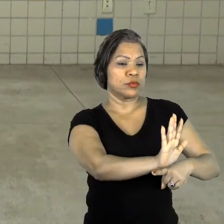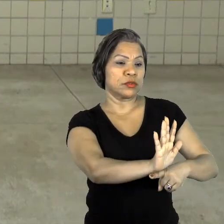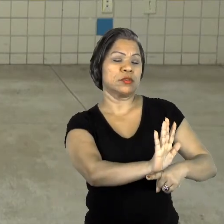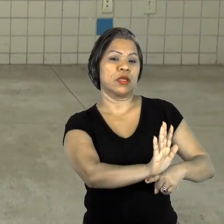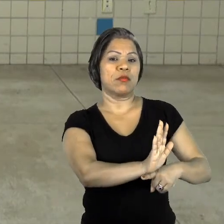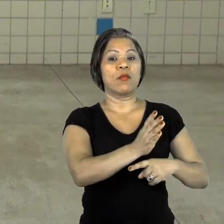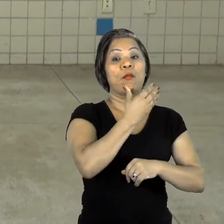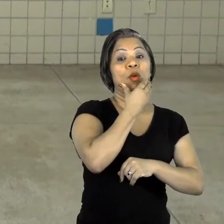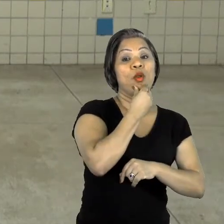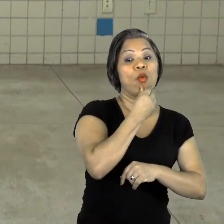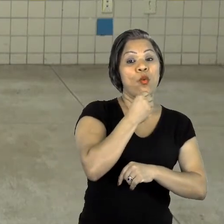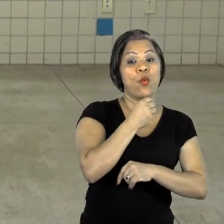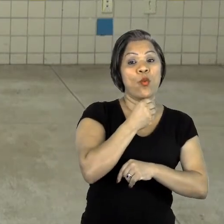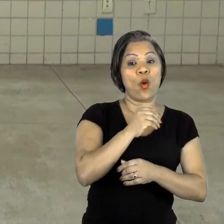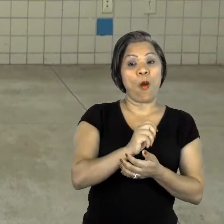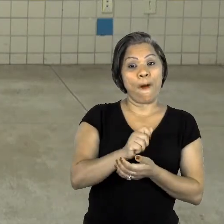ator